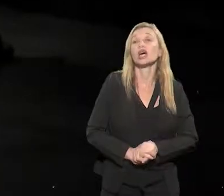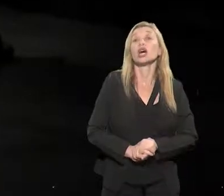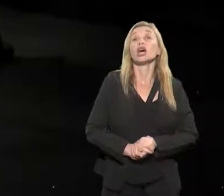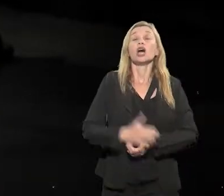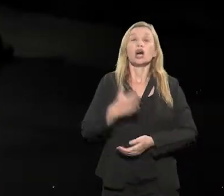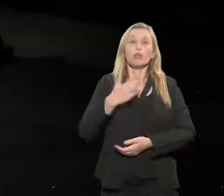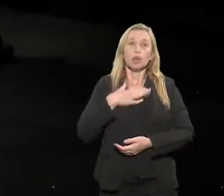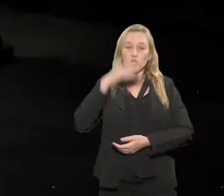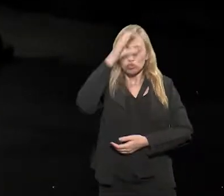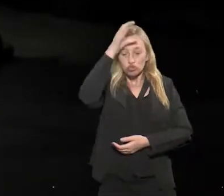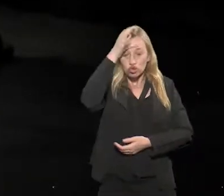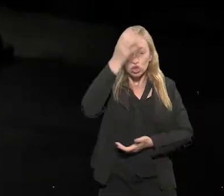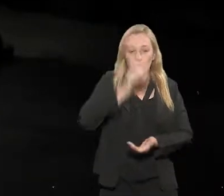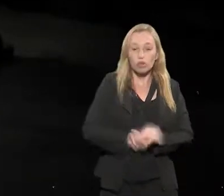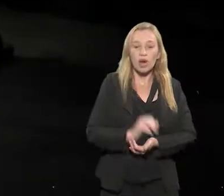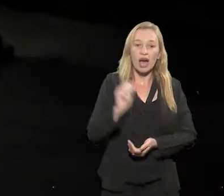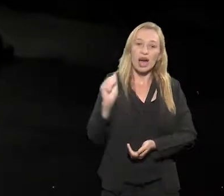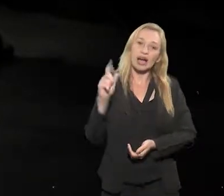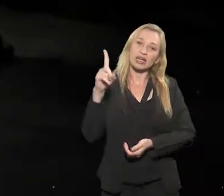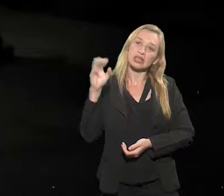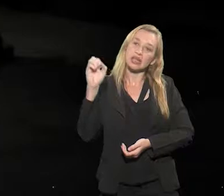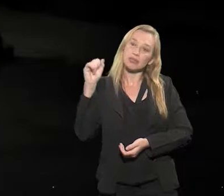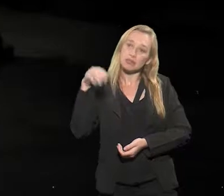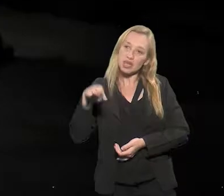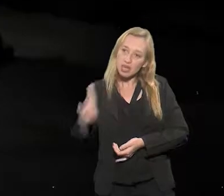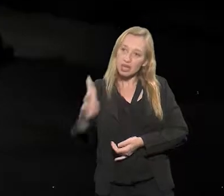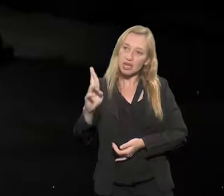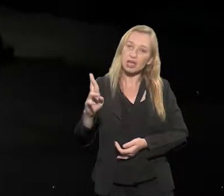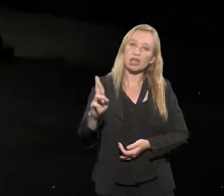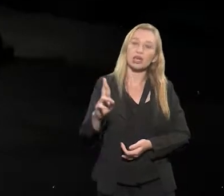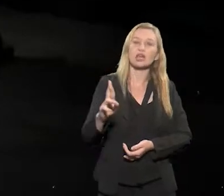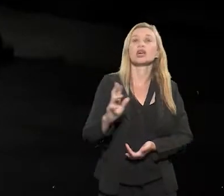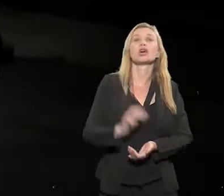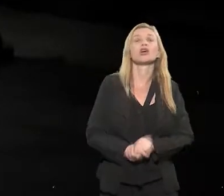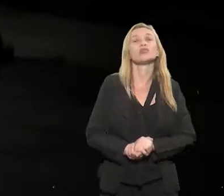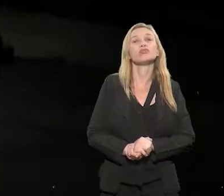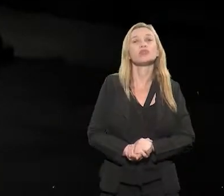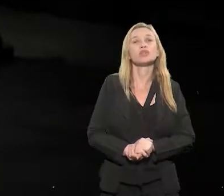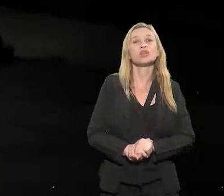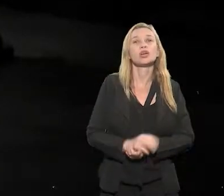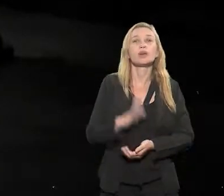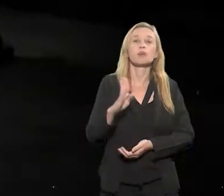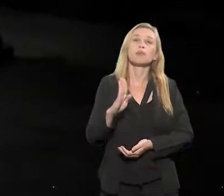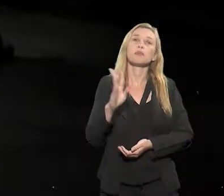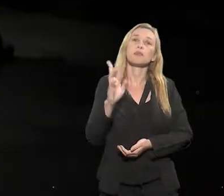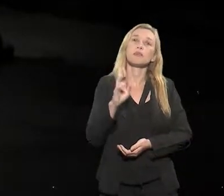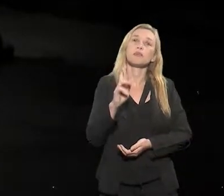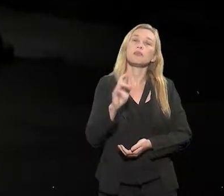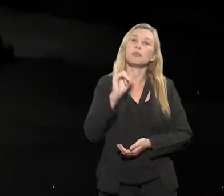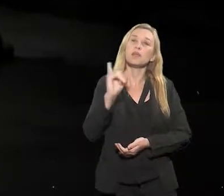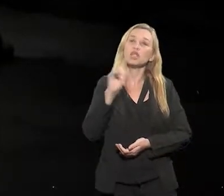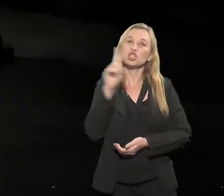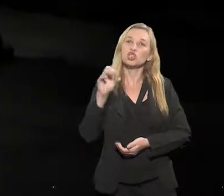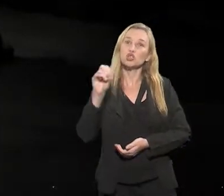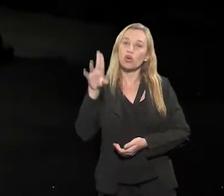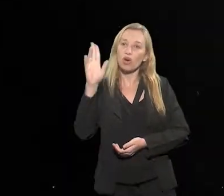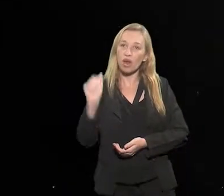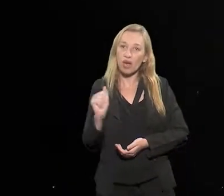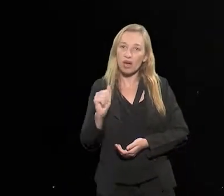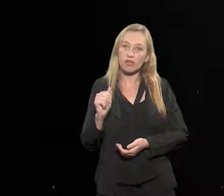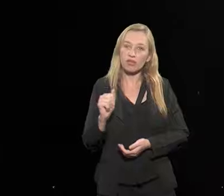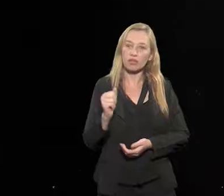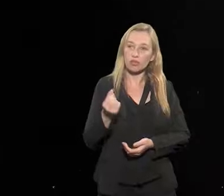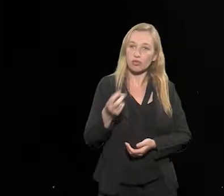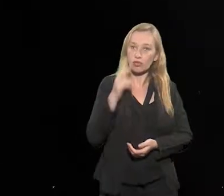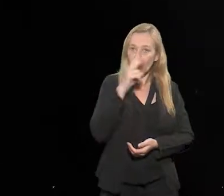isso? Olha, o meu tio Ademir, meu tio-avô, Ademir é brisolista